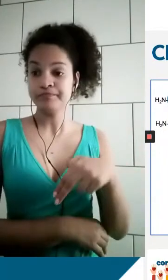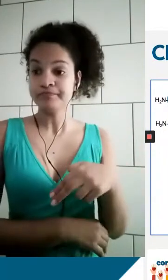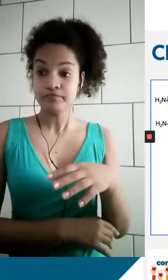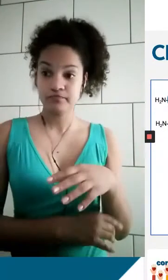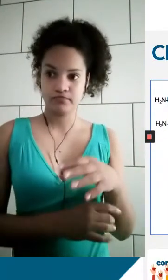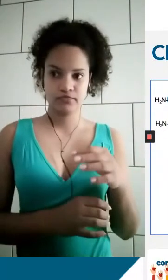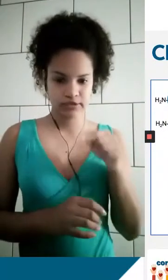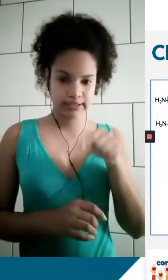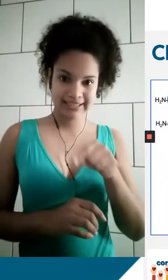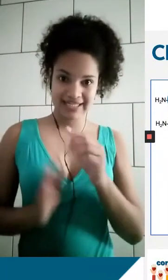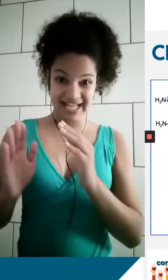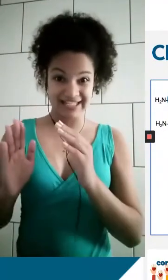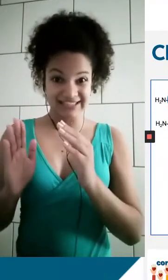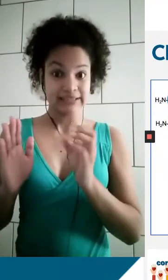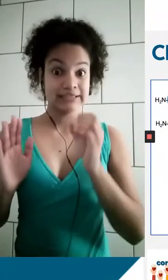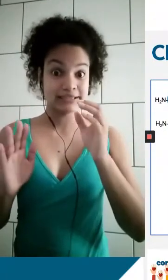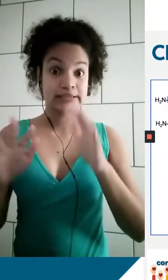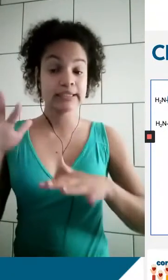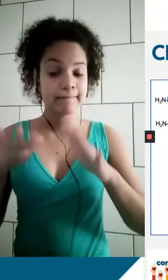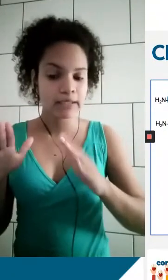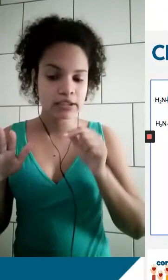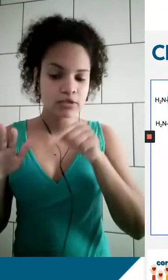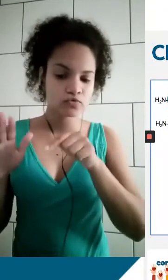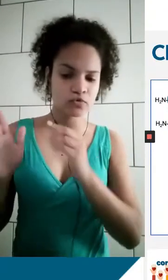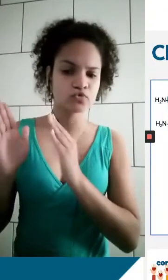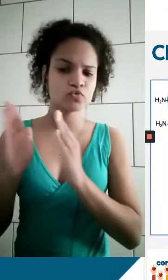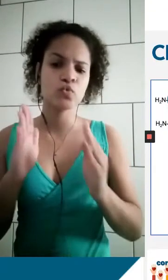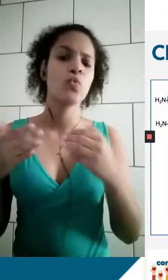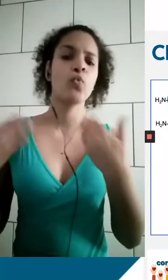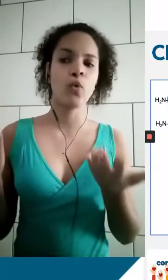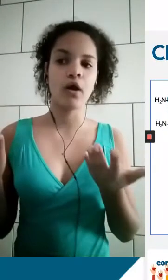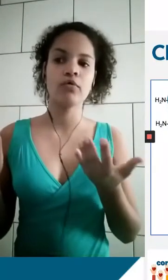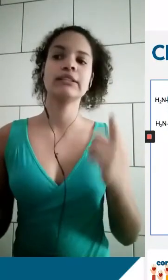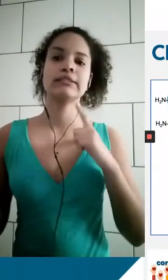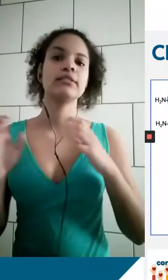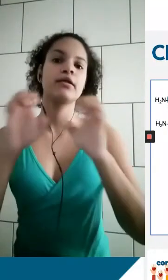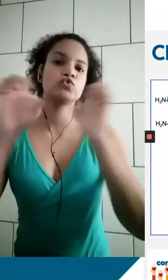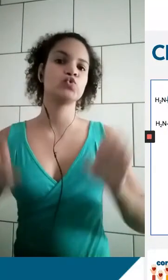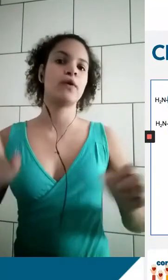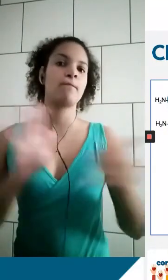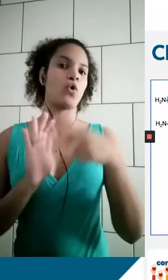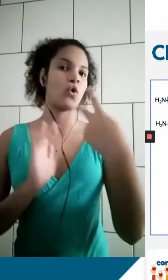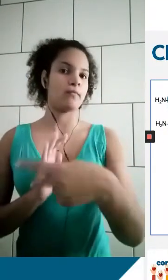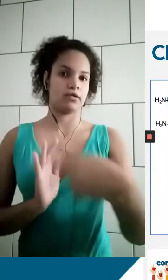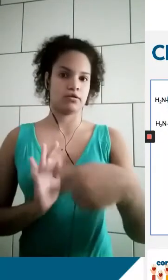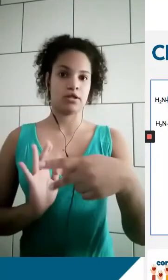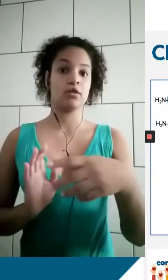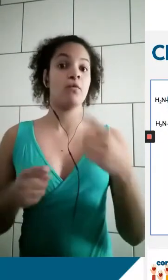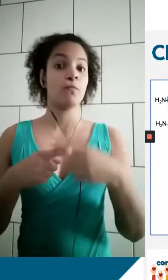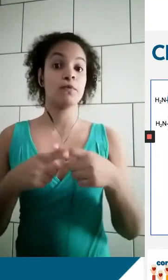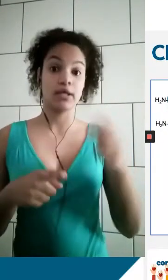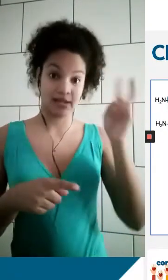proteína. De acordo com essa sequência, ela vai ter uma certa estrutura, porque nós lembramos lá